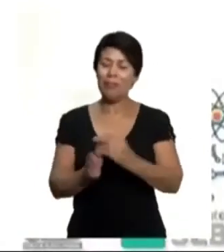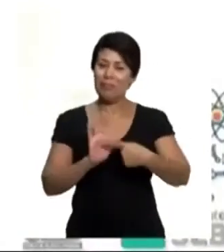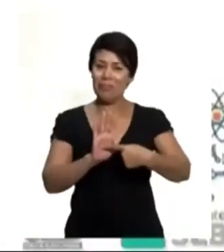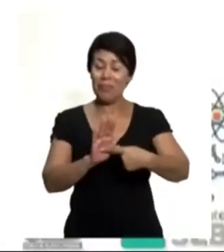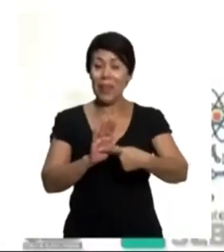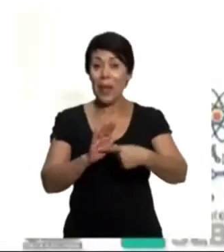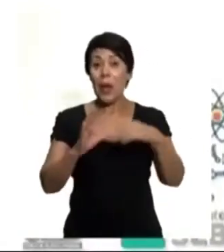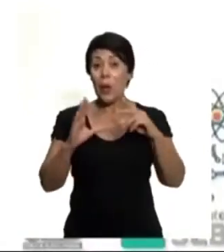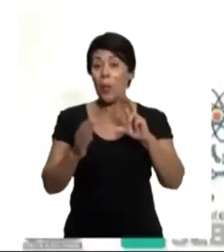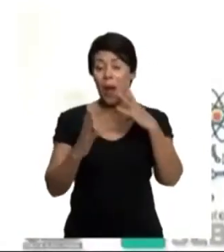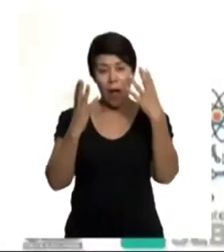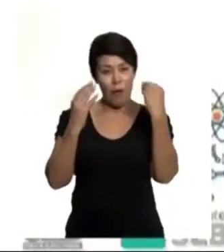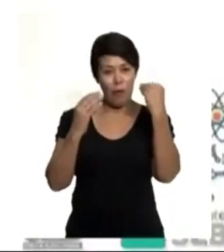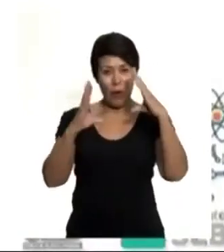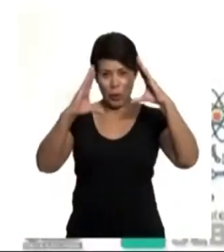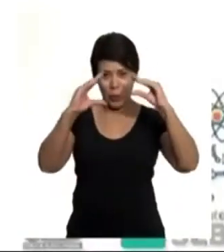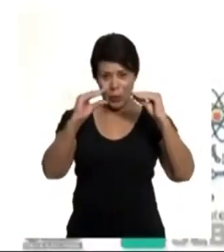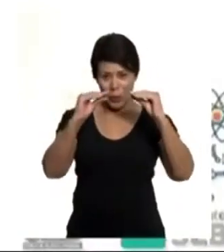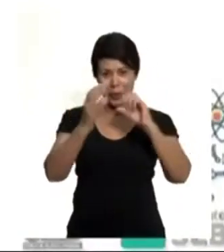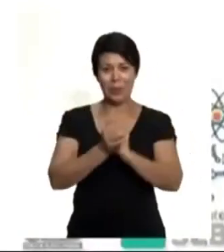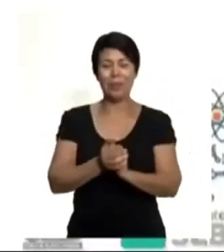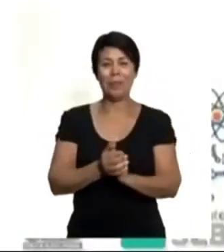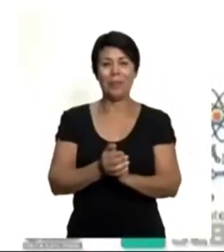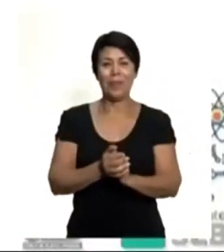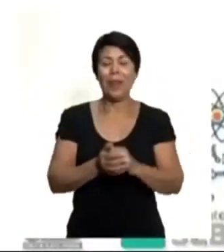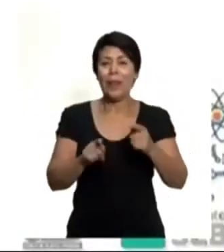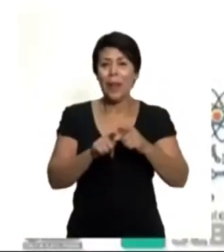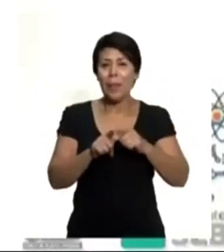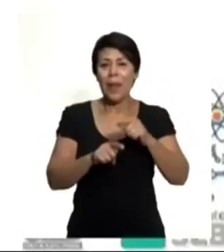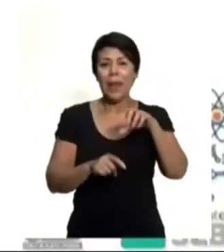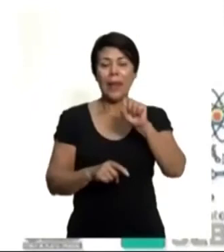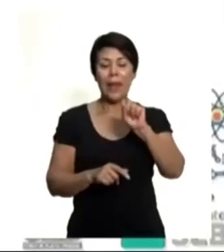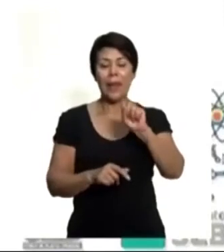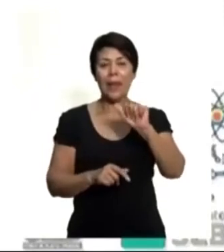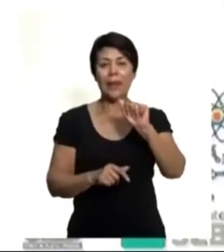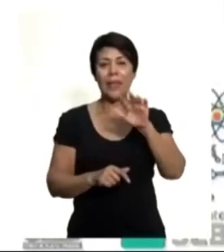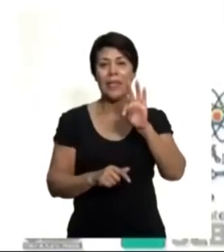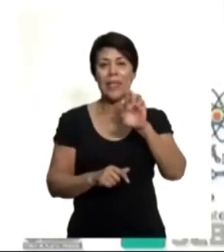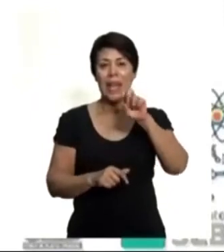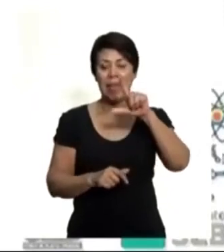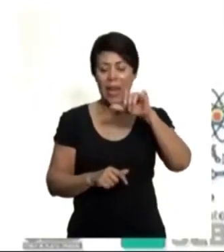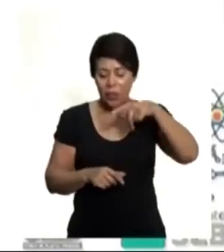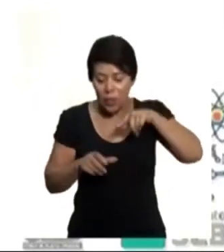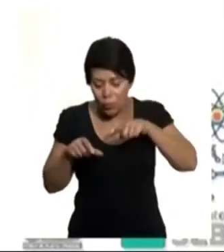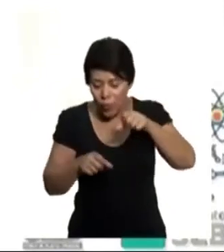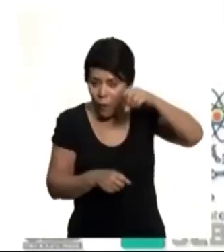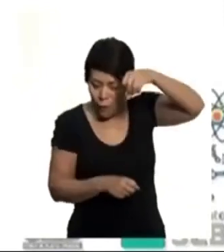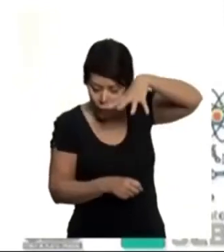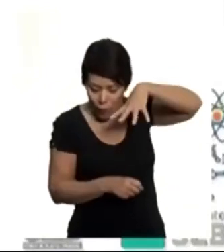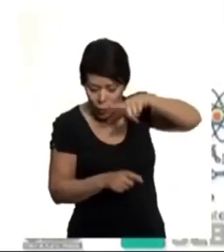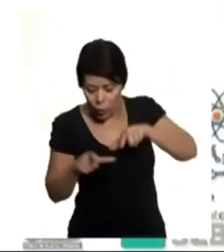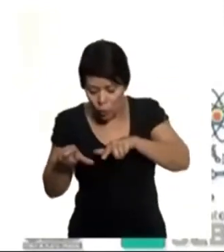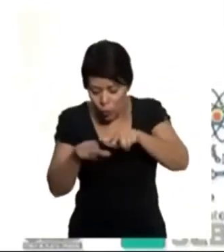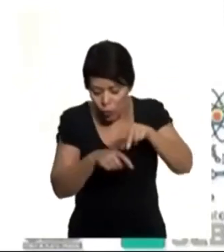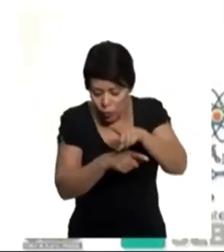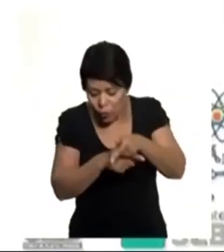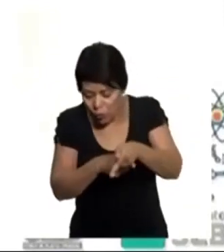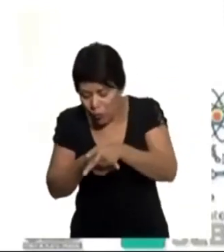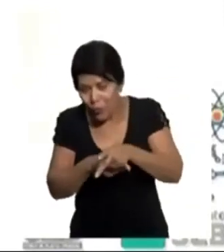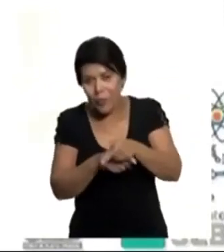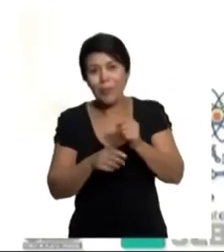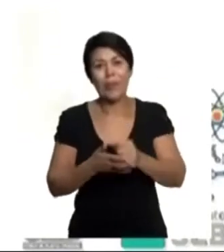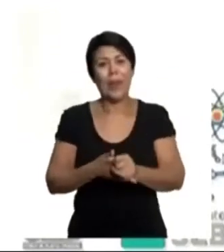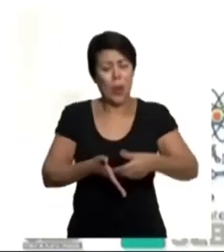noturna, trouxe uma imagem, enfim, né? Uma imagem de satélite também que mostra região metropolitana e um corredor se formando. No Brasil nós temos